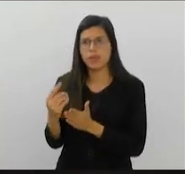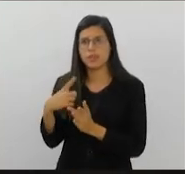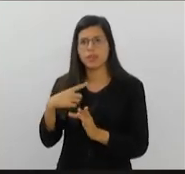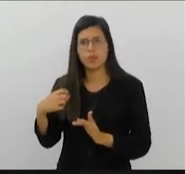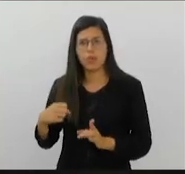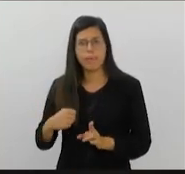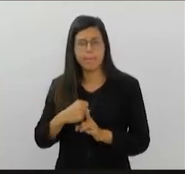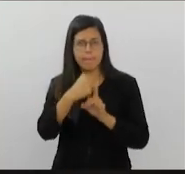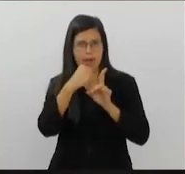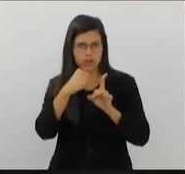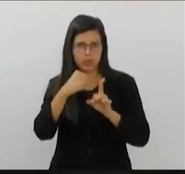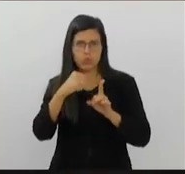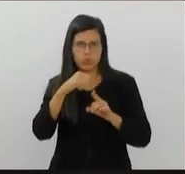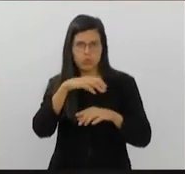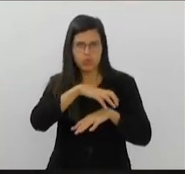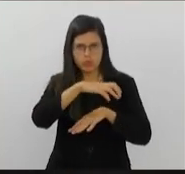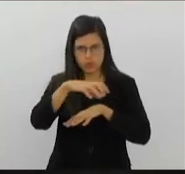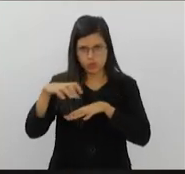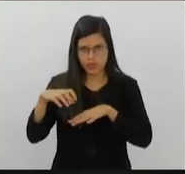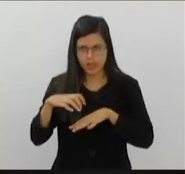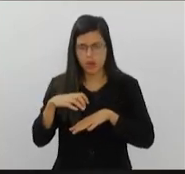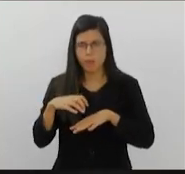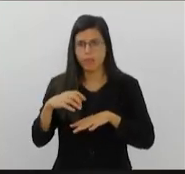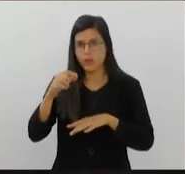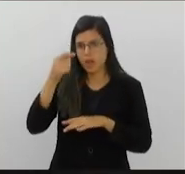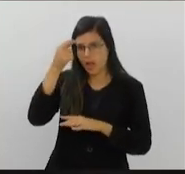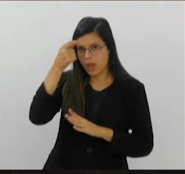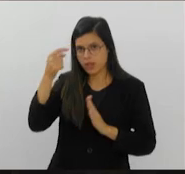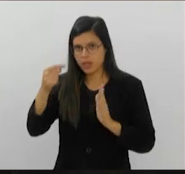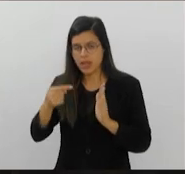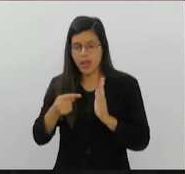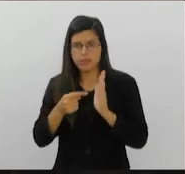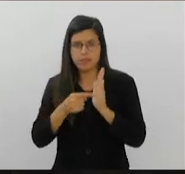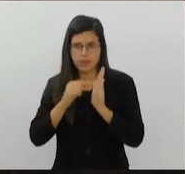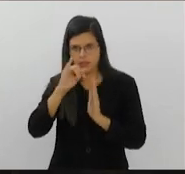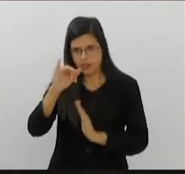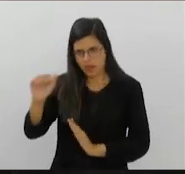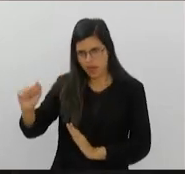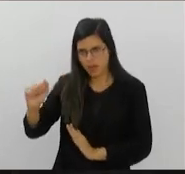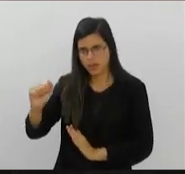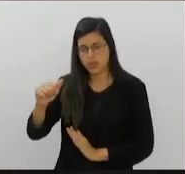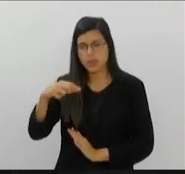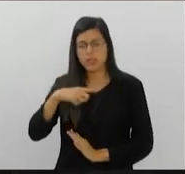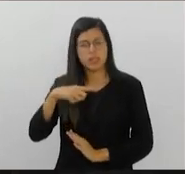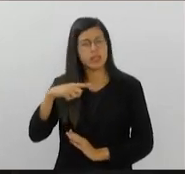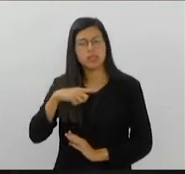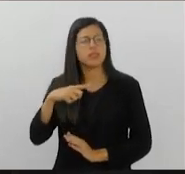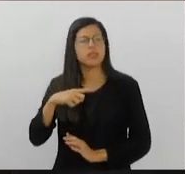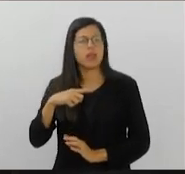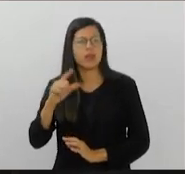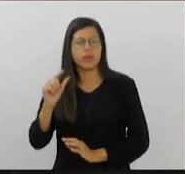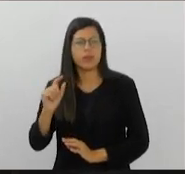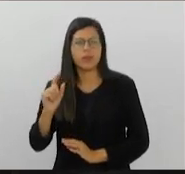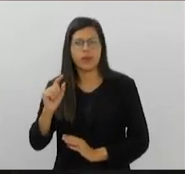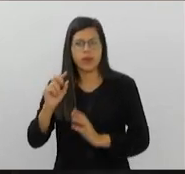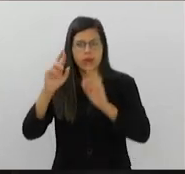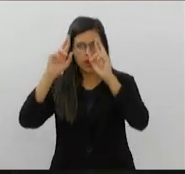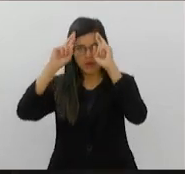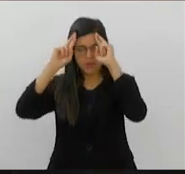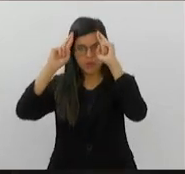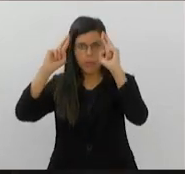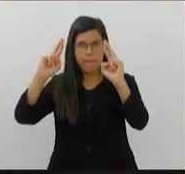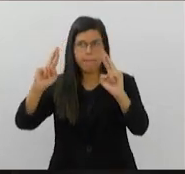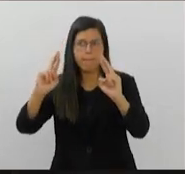impacto regional. A inteligência artificial, ela tem uma capacidade, uma capilaridade de respeitar de uma